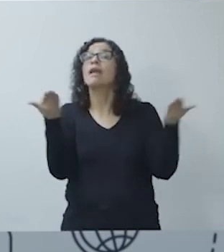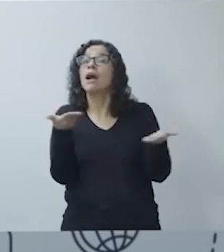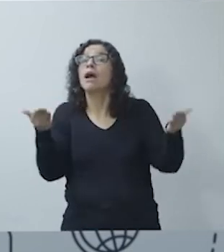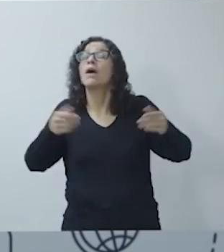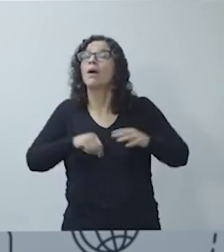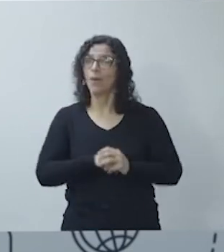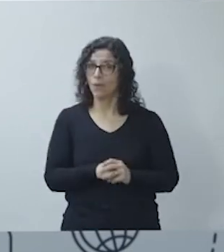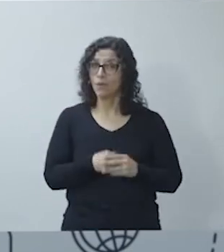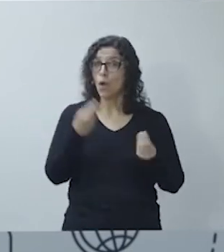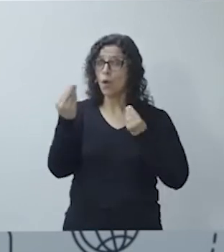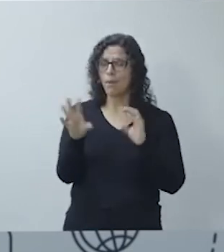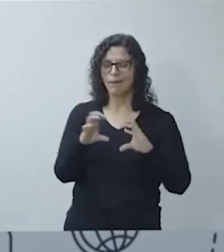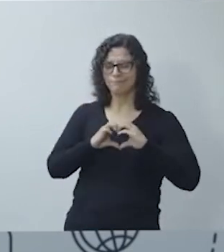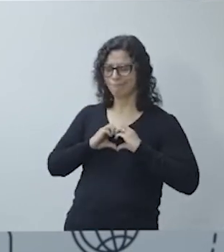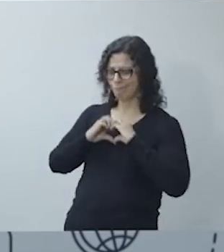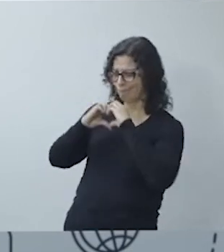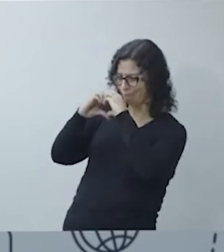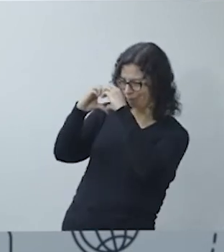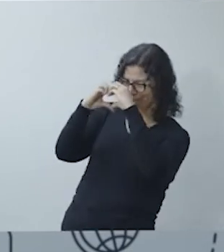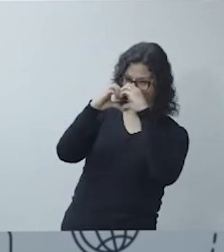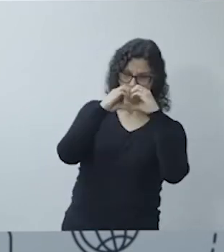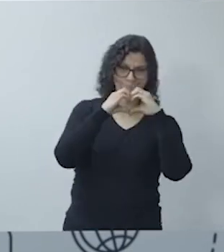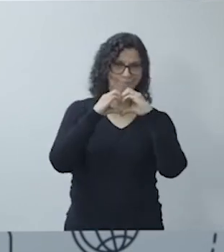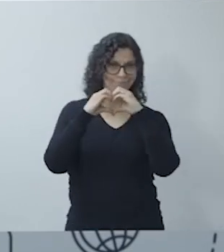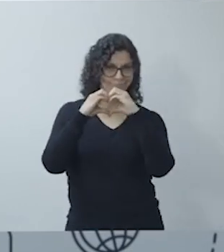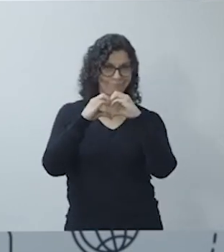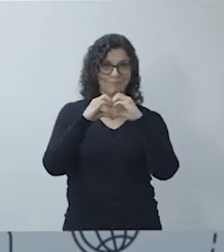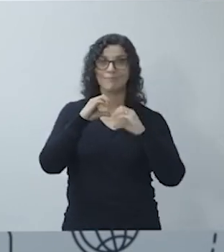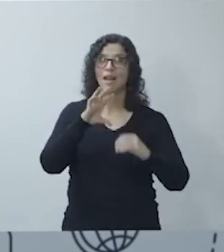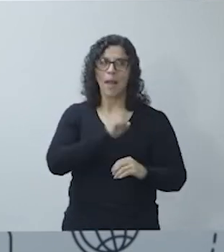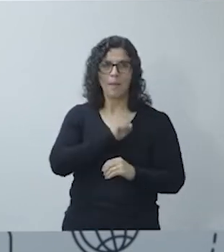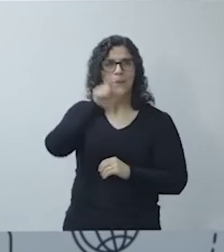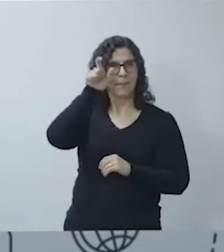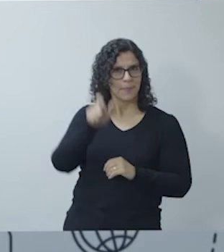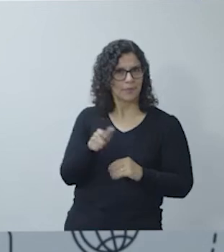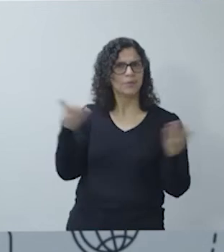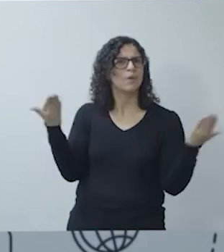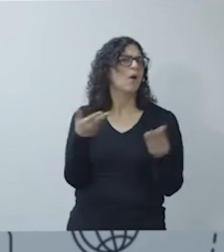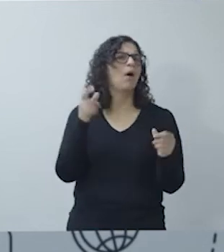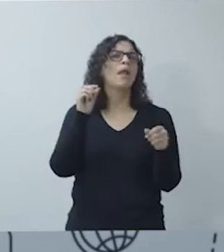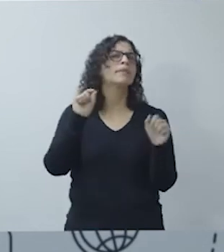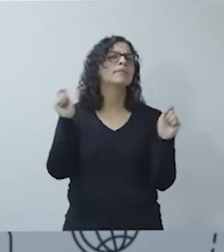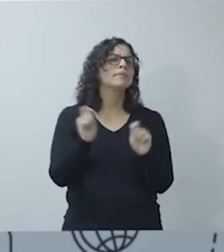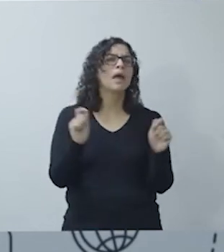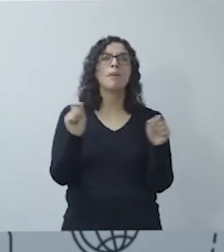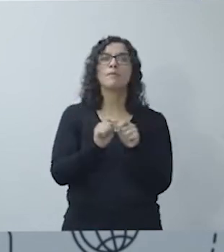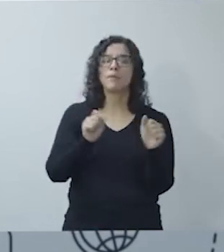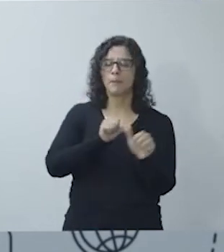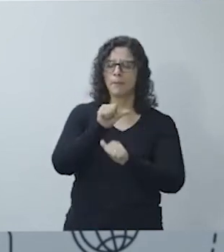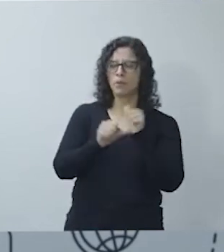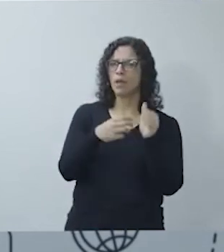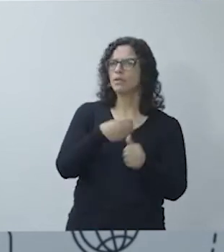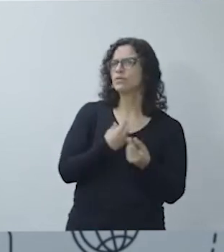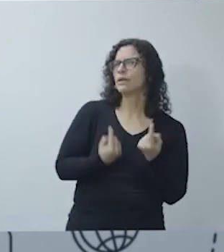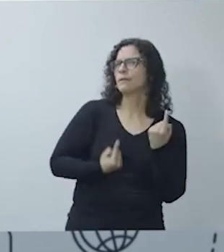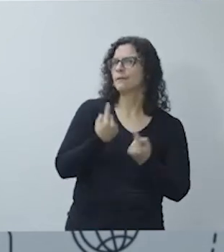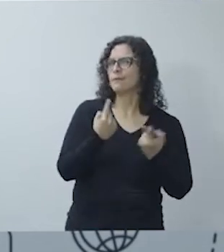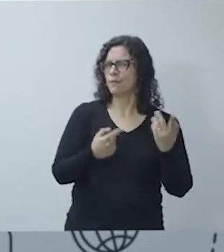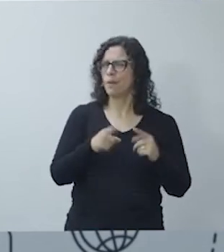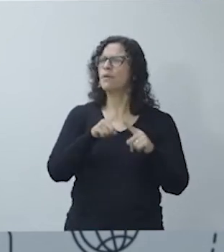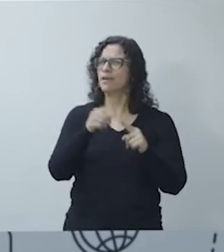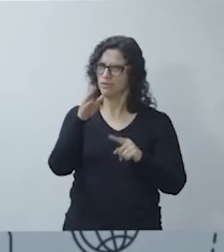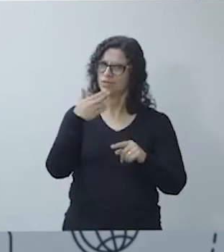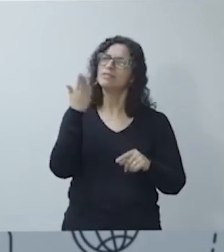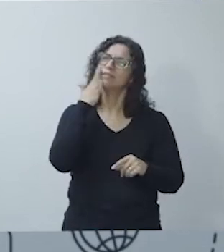agora? Com a paixão de Antenor, o Antenor se apaixonou. O que poderia mudar? É porque a